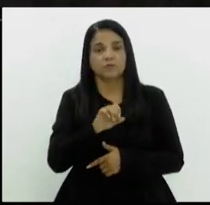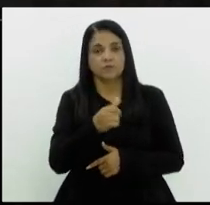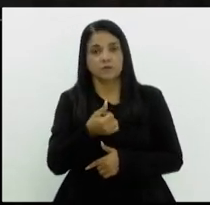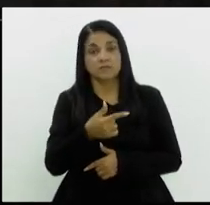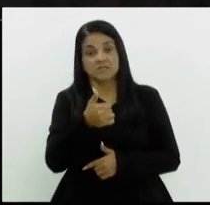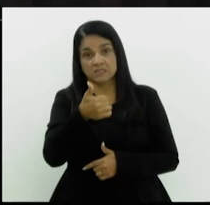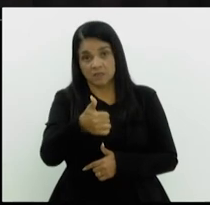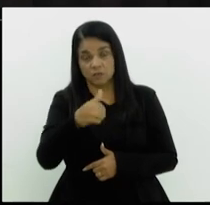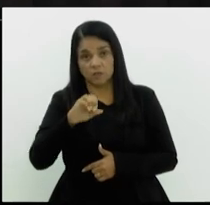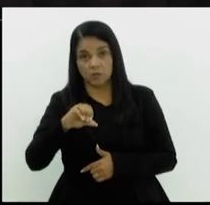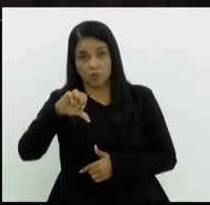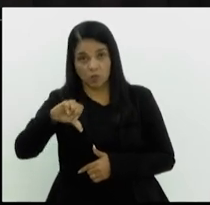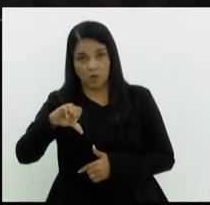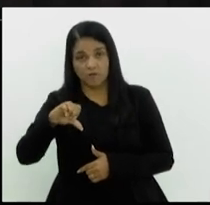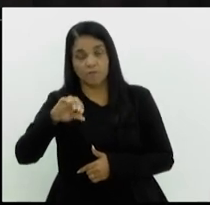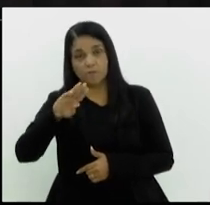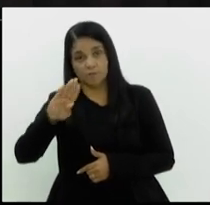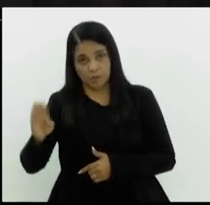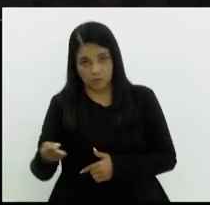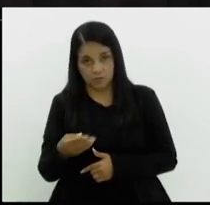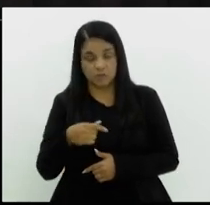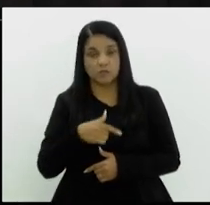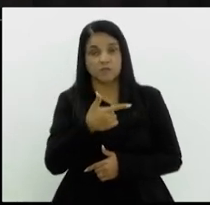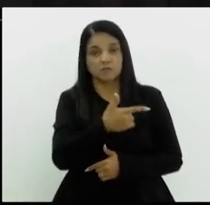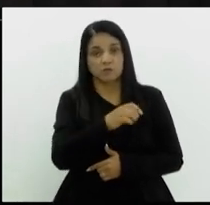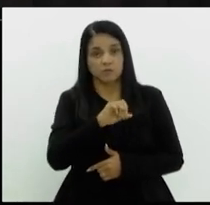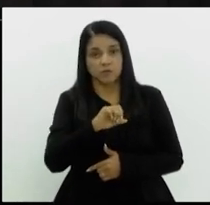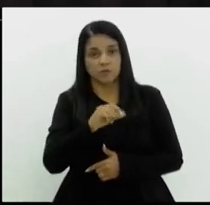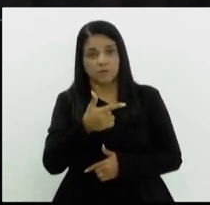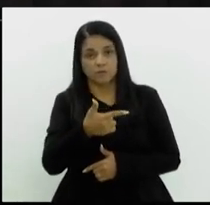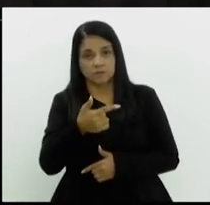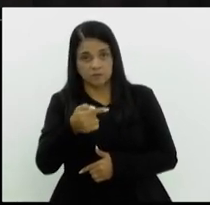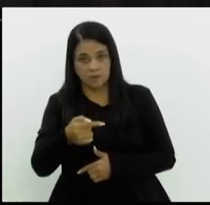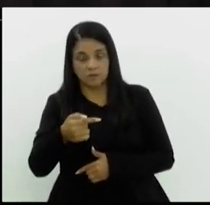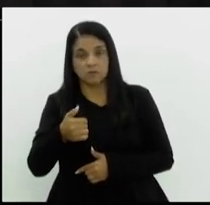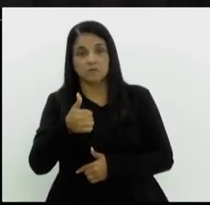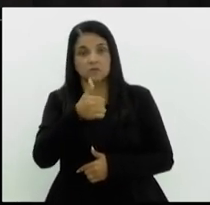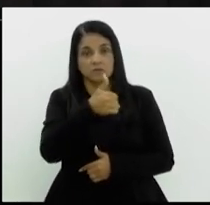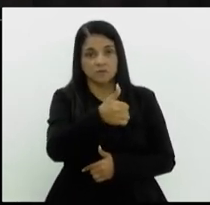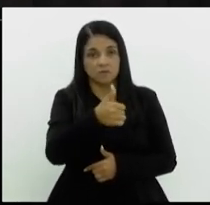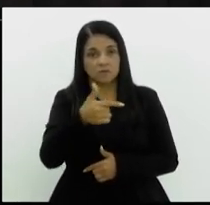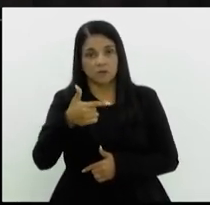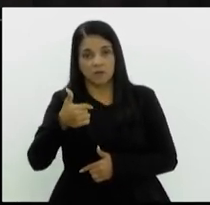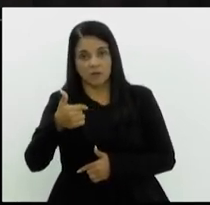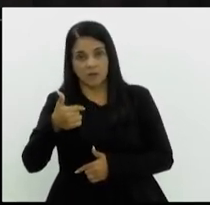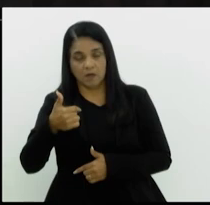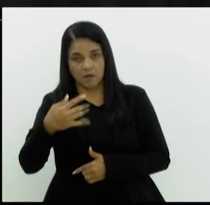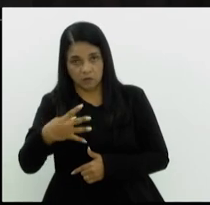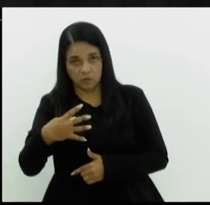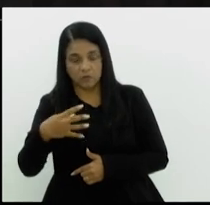bilhões. E para 27, 114,3 bilhões.